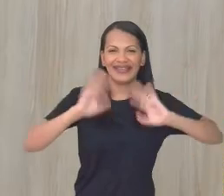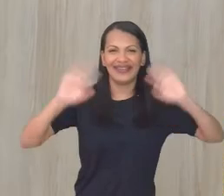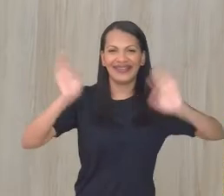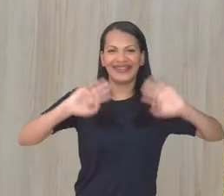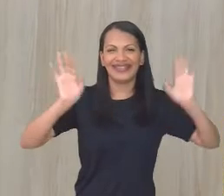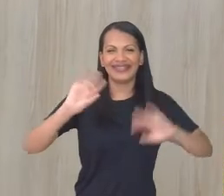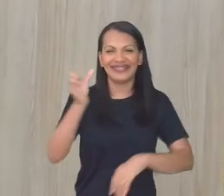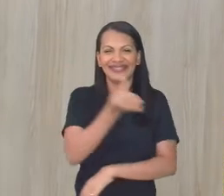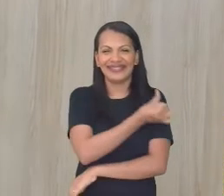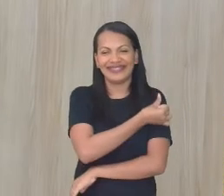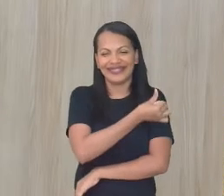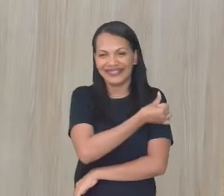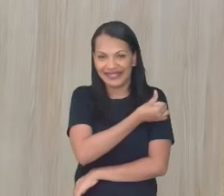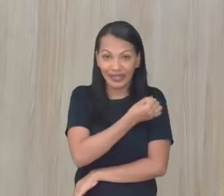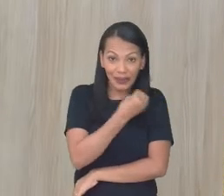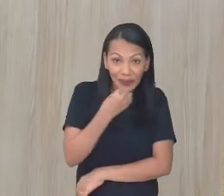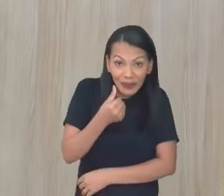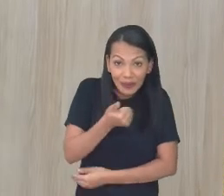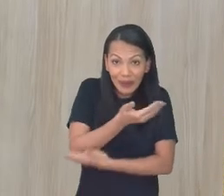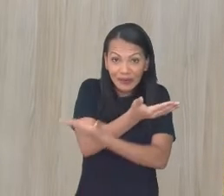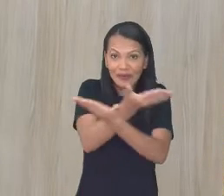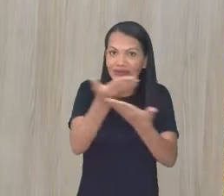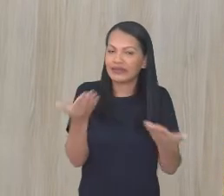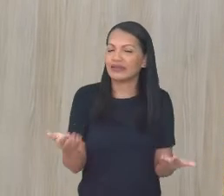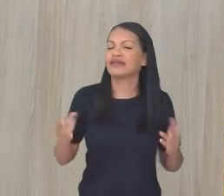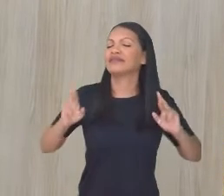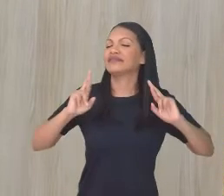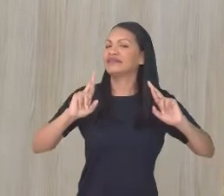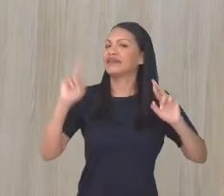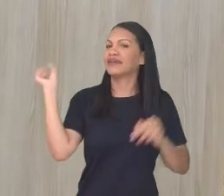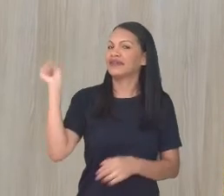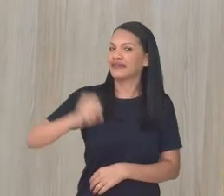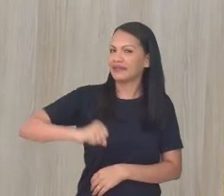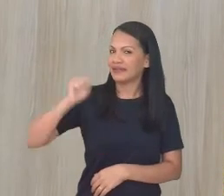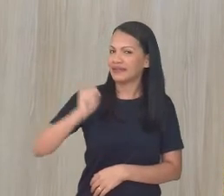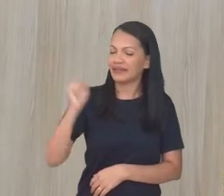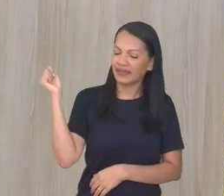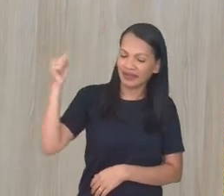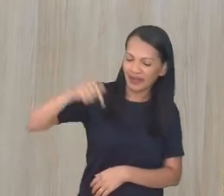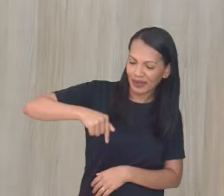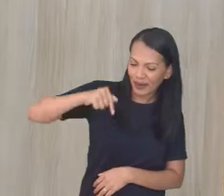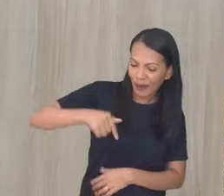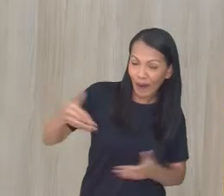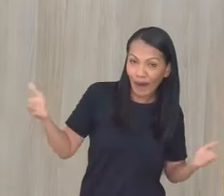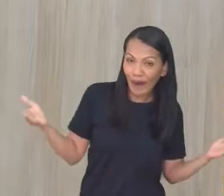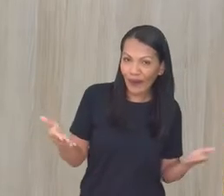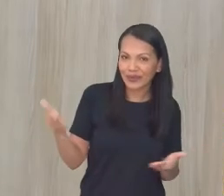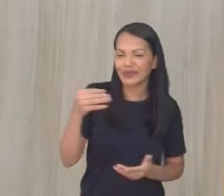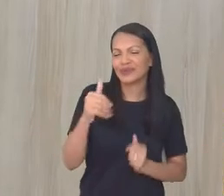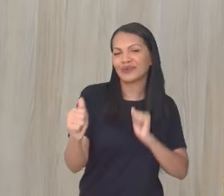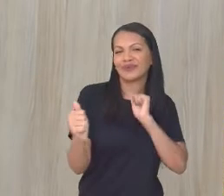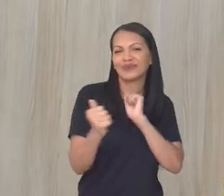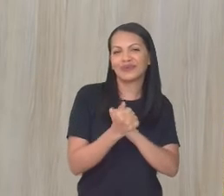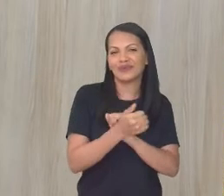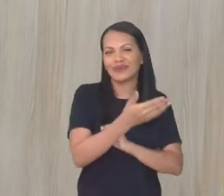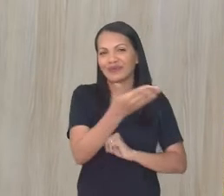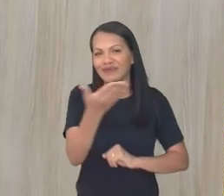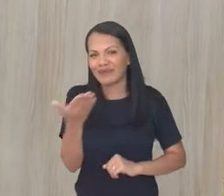Olá, sexto ano, tudo bem com vocês? Espero que sim, estamos aqui com vocês,